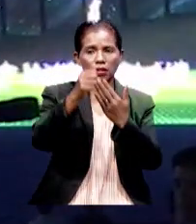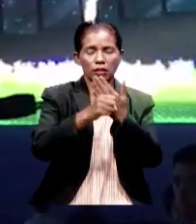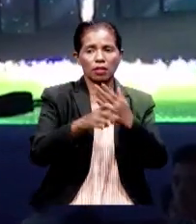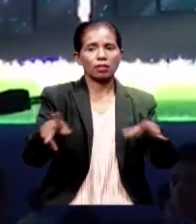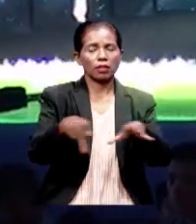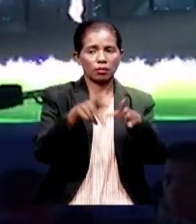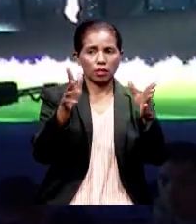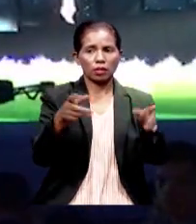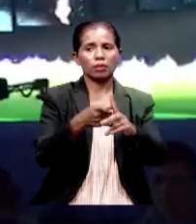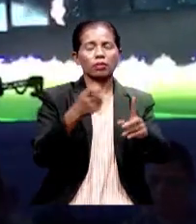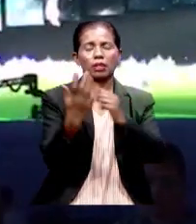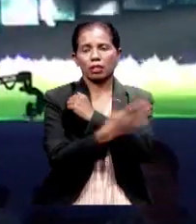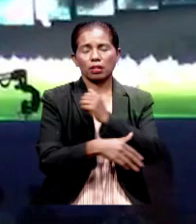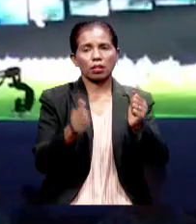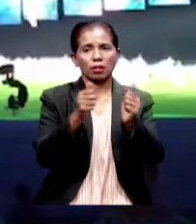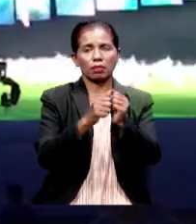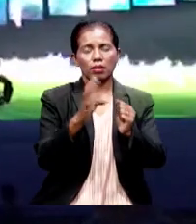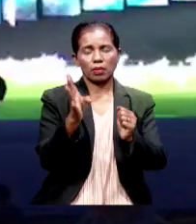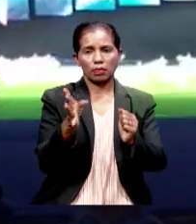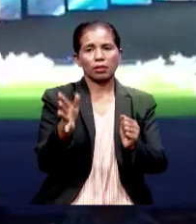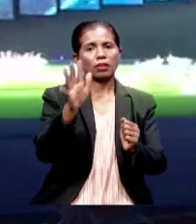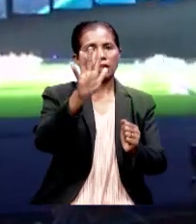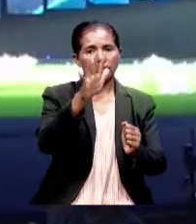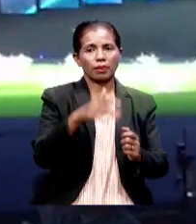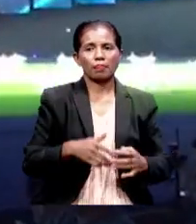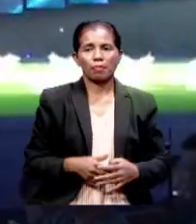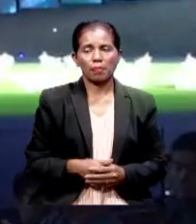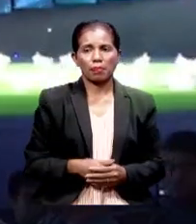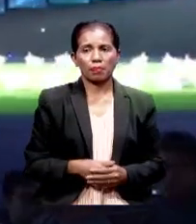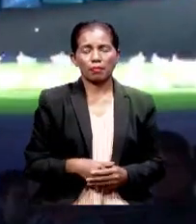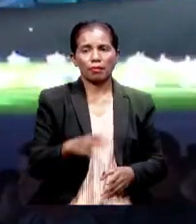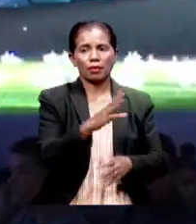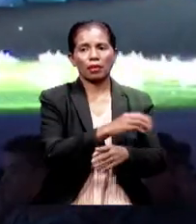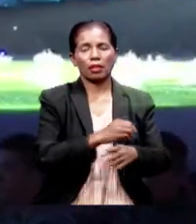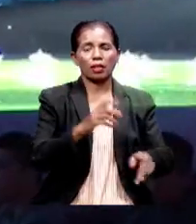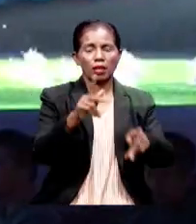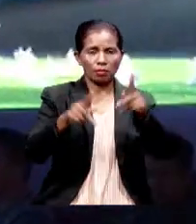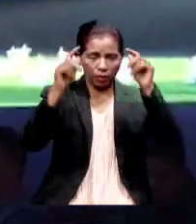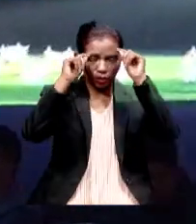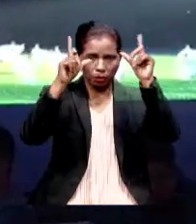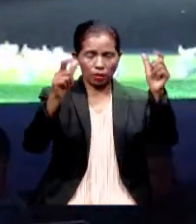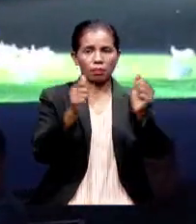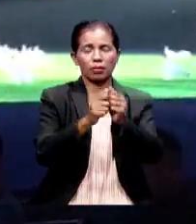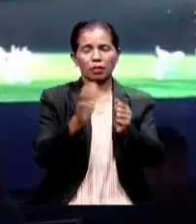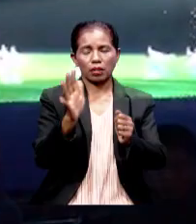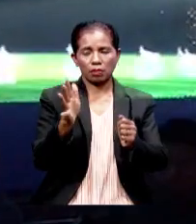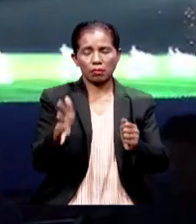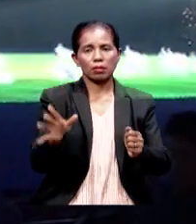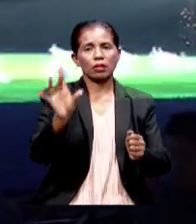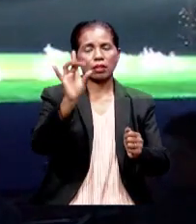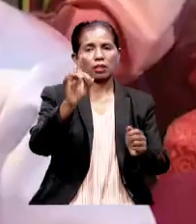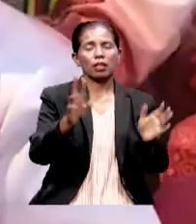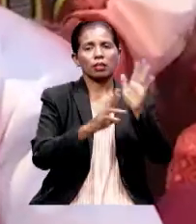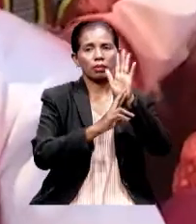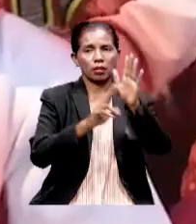sir Maihusi na saun hamutuk hatnulu resin lima. Ia eventu refere atleta Timoroan 950 resin walu mak